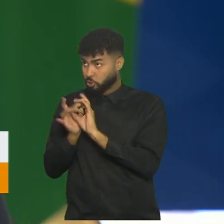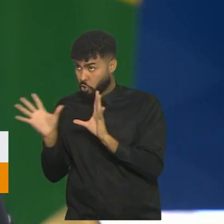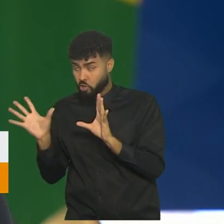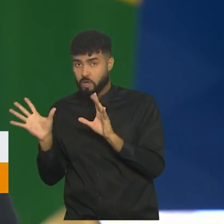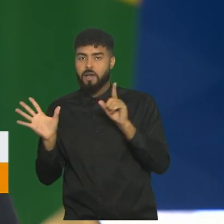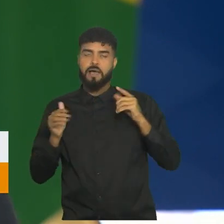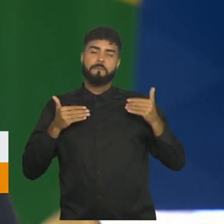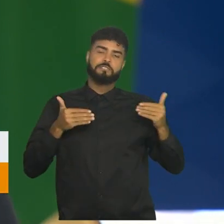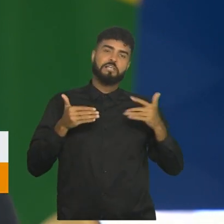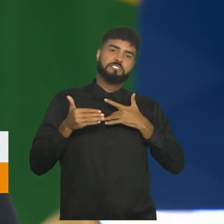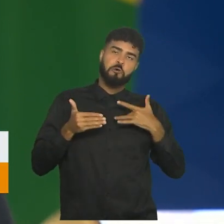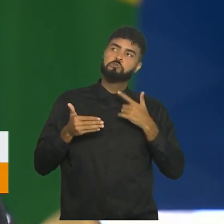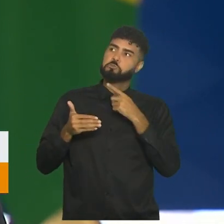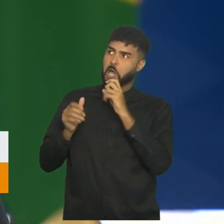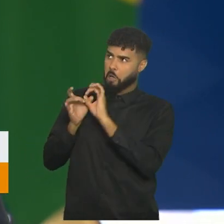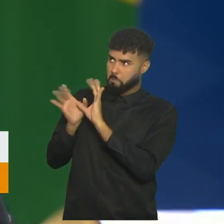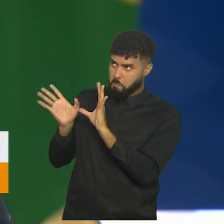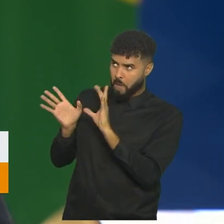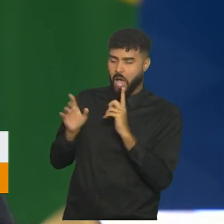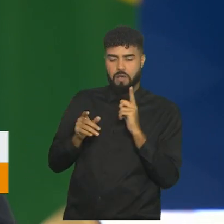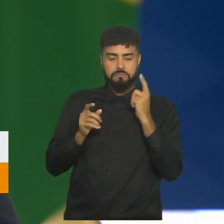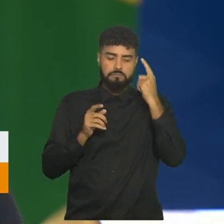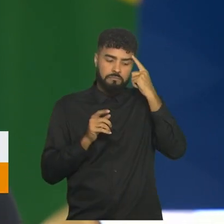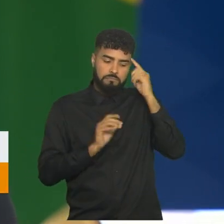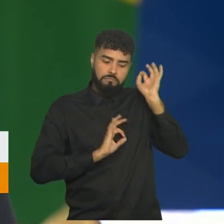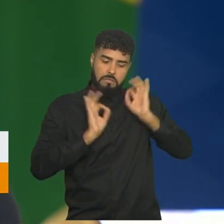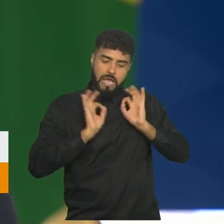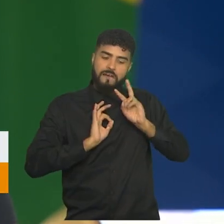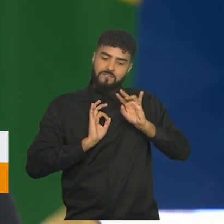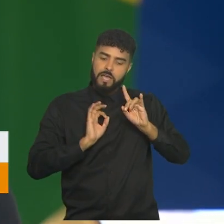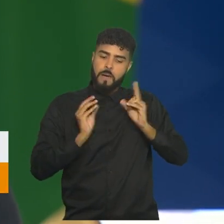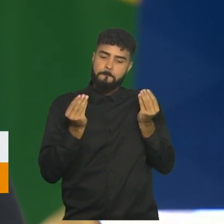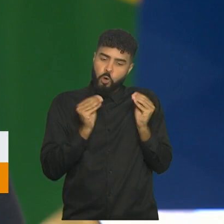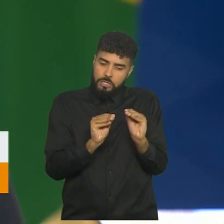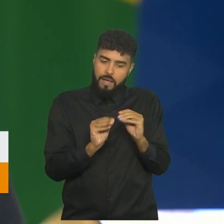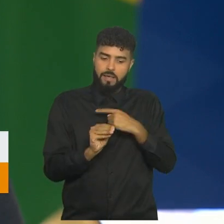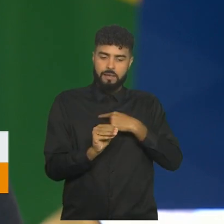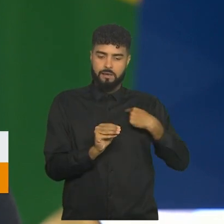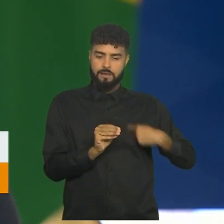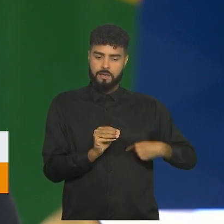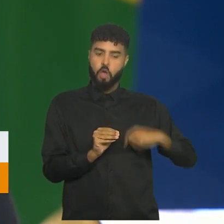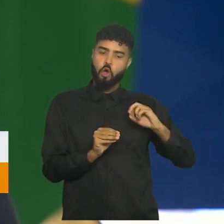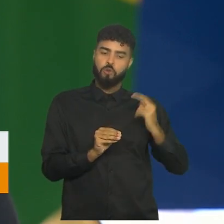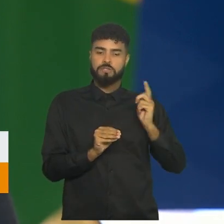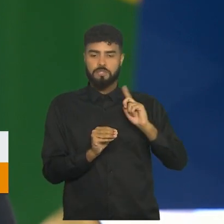analisar a inclusão da Coronavac no Plano Nacional de Imunização para esse público de crianças e adolescentes.